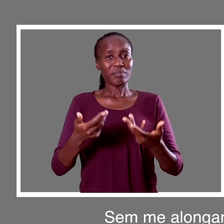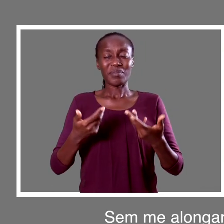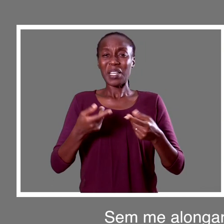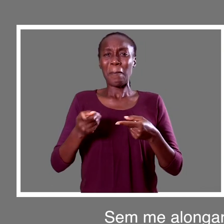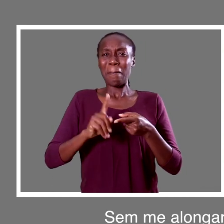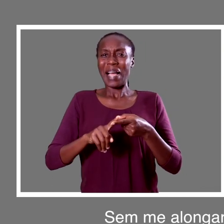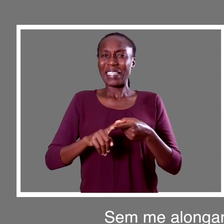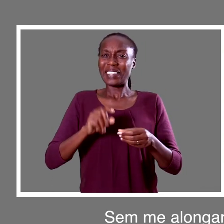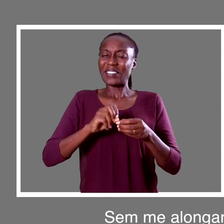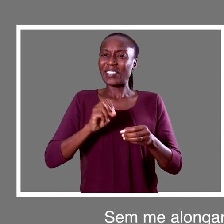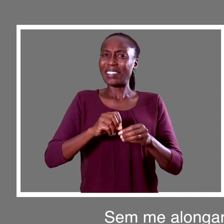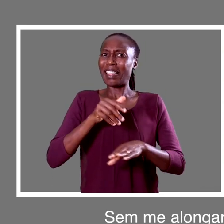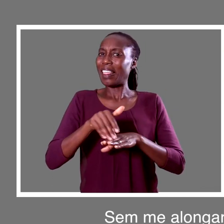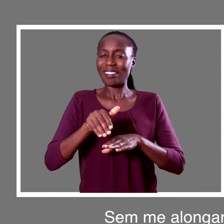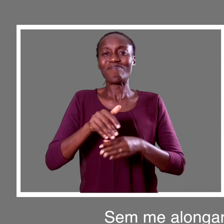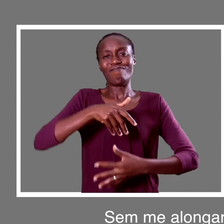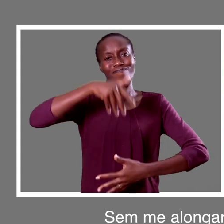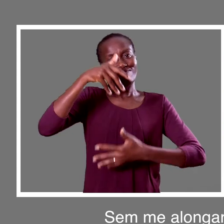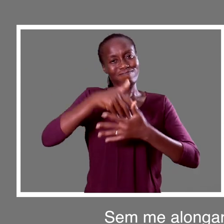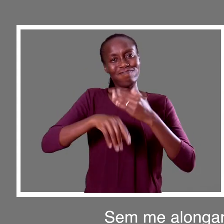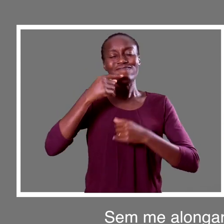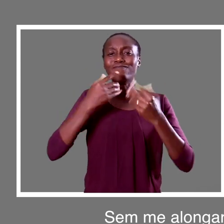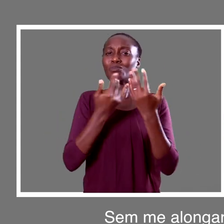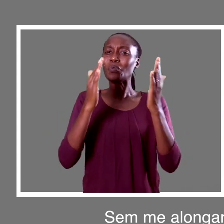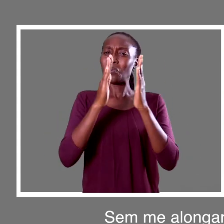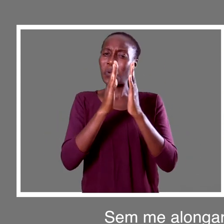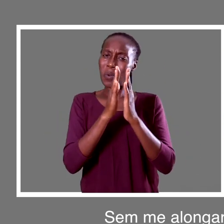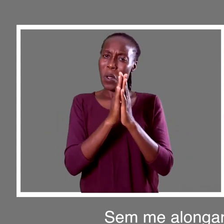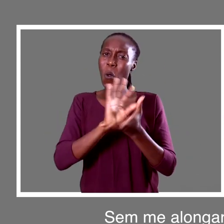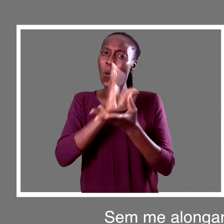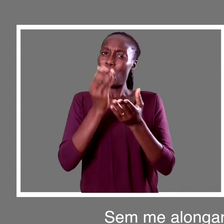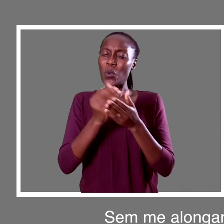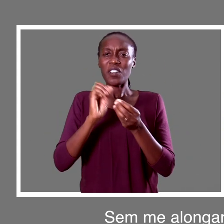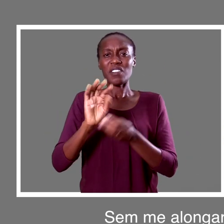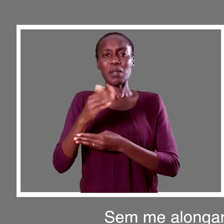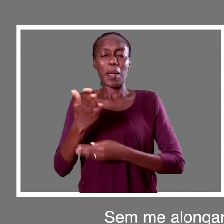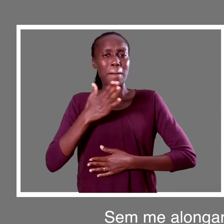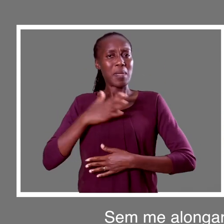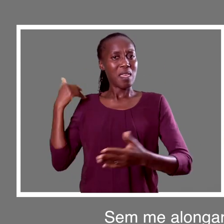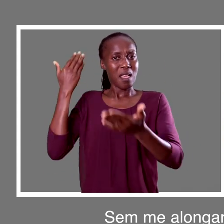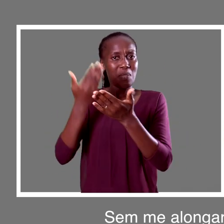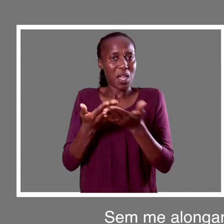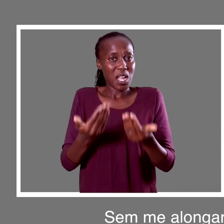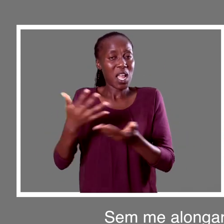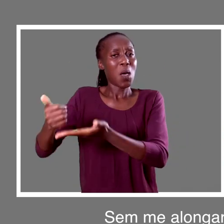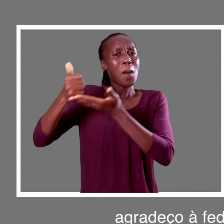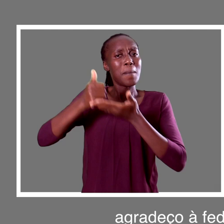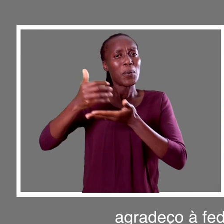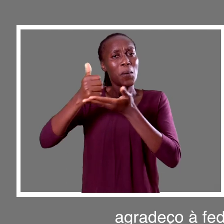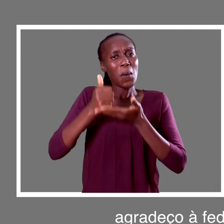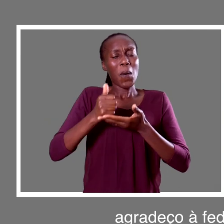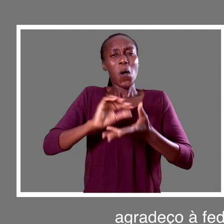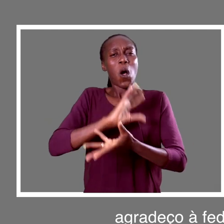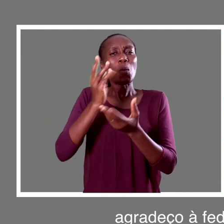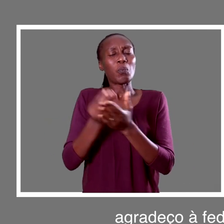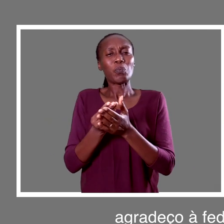sem mais alongar, eu agradeço. Agradeço o clube por tudo que tem feito por mim até agora, pelo apoio.